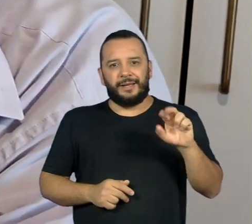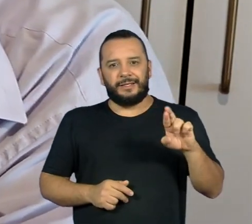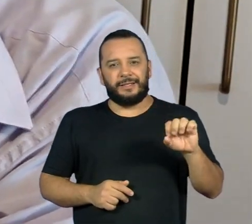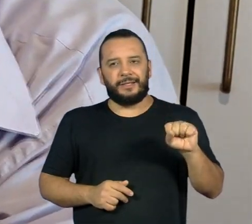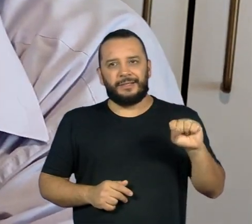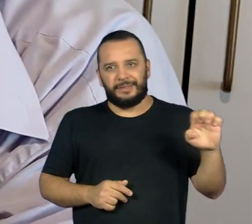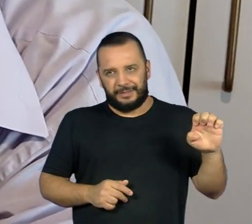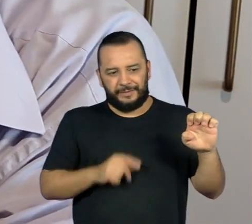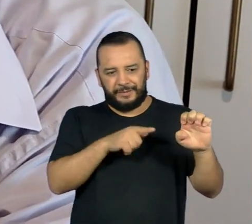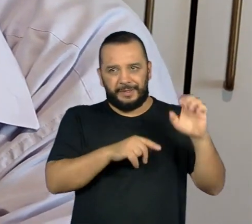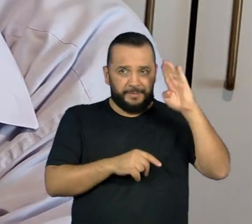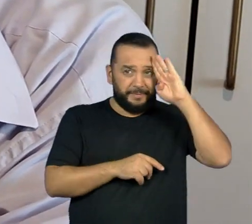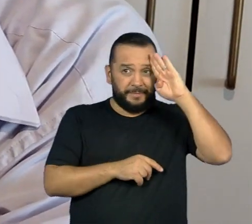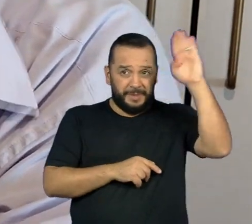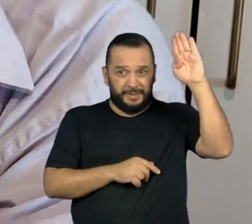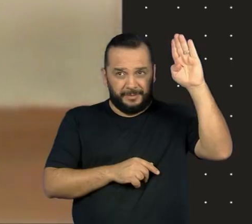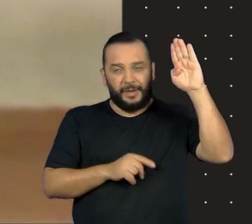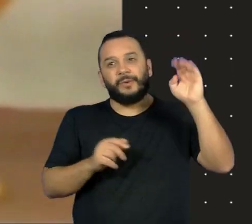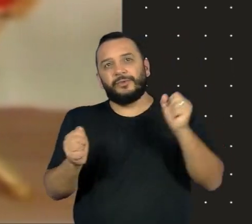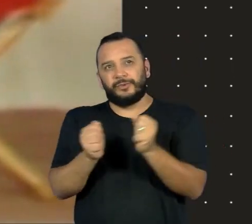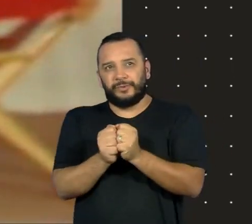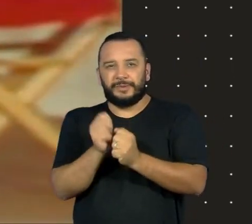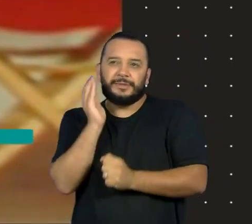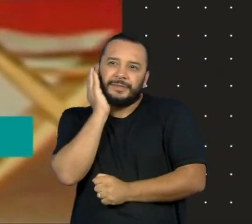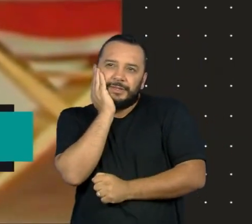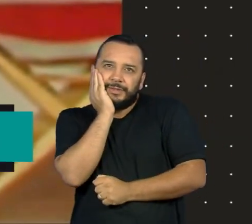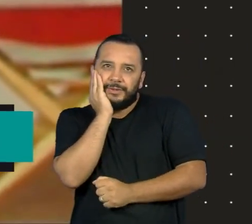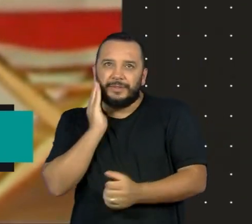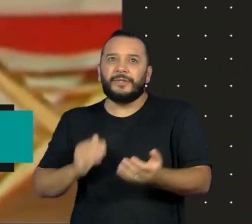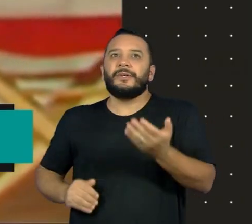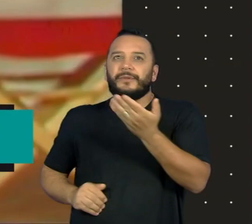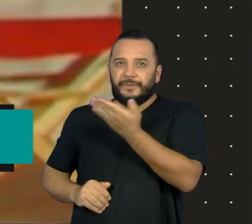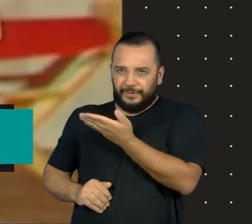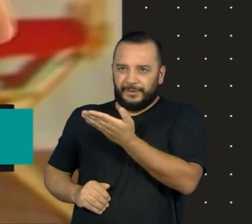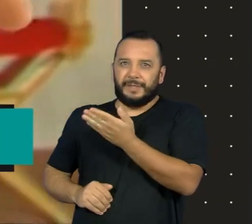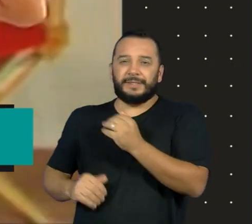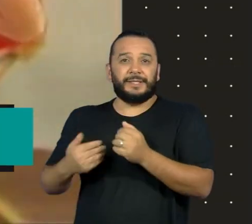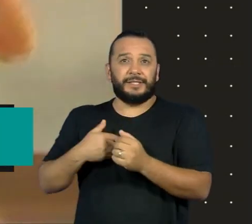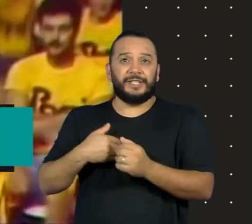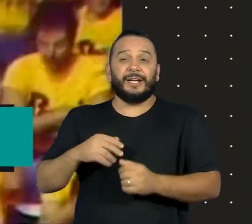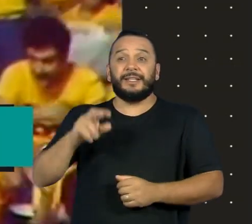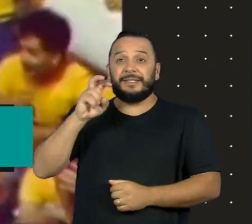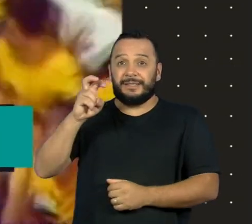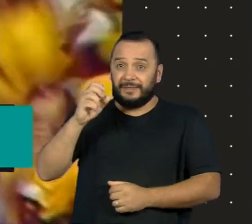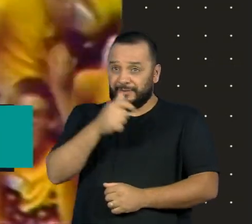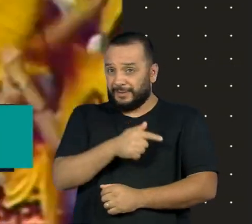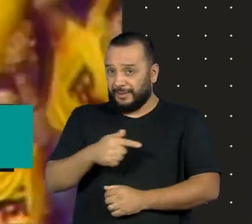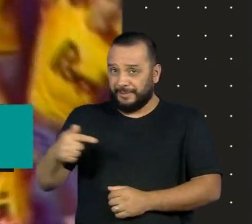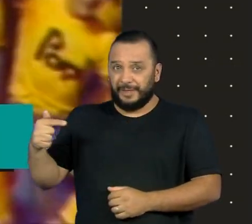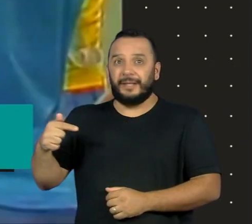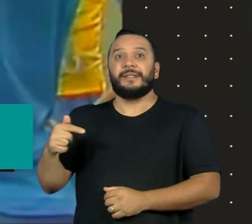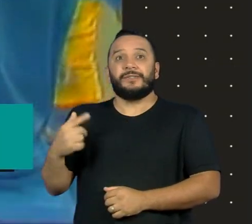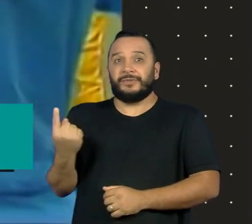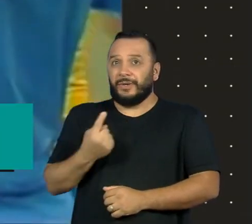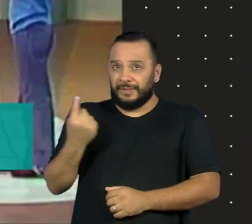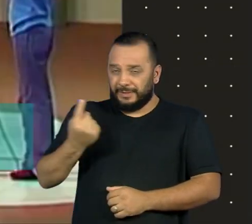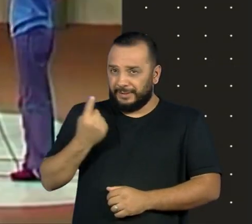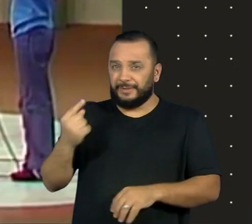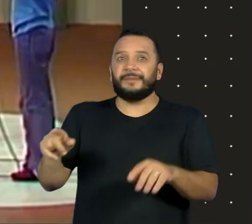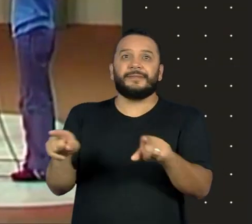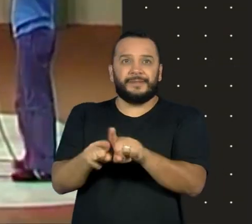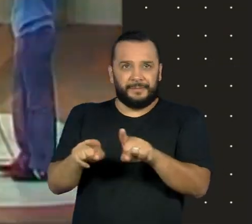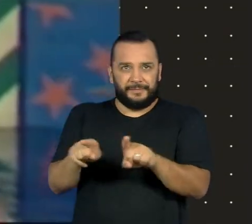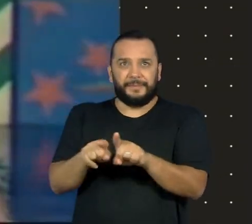porque você lançou o programa, você carregou o programa durante 5 semanas, mais o piloto sozinha,